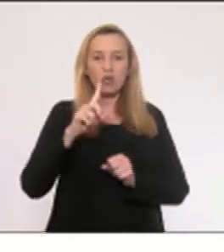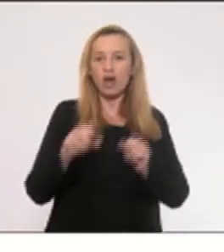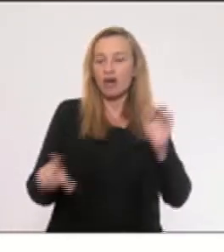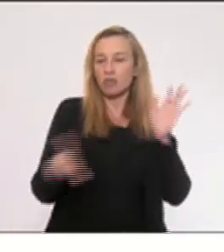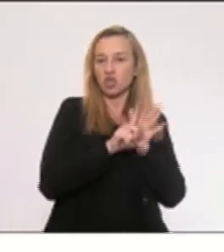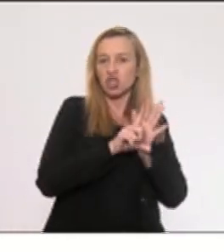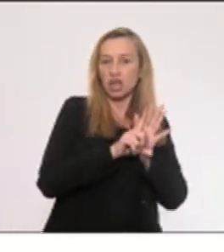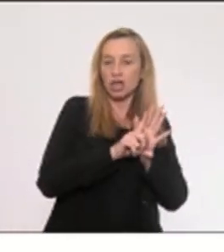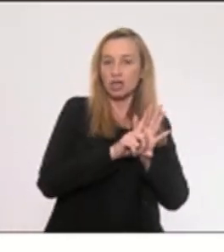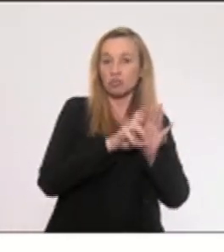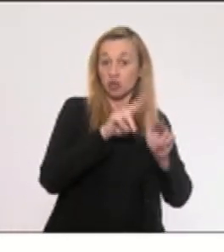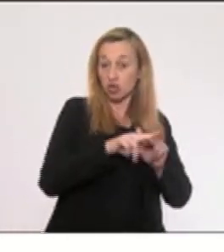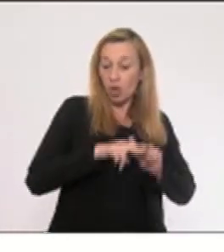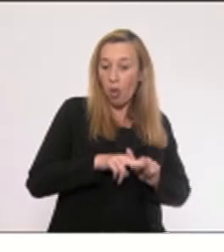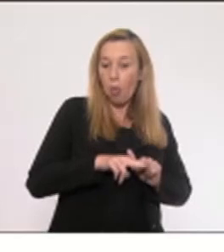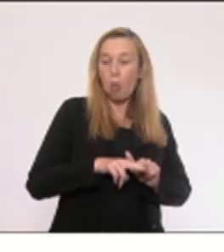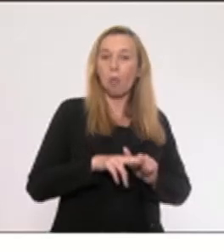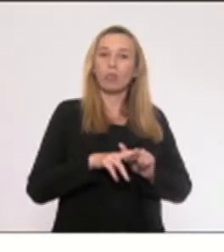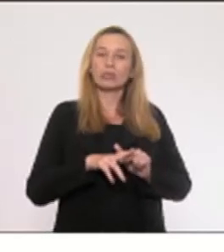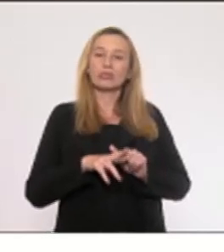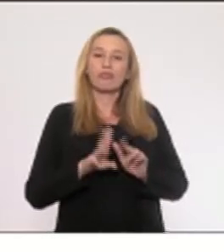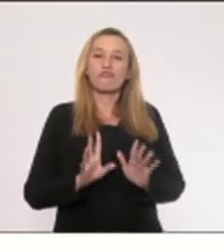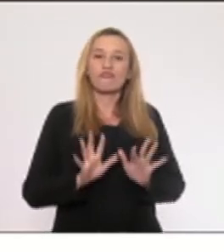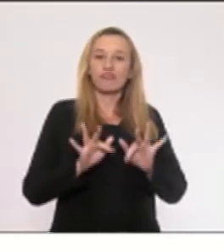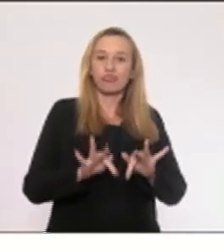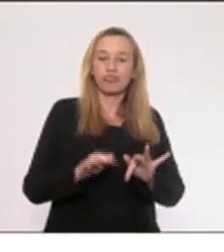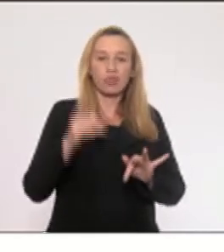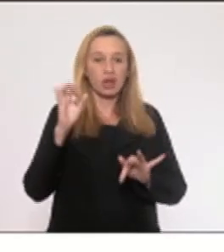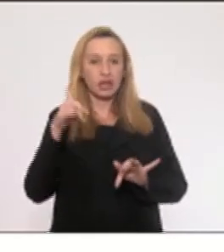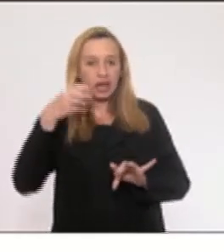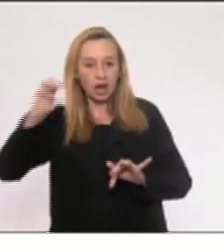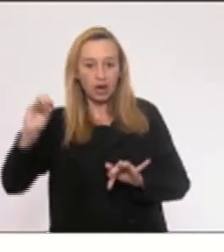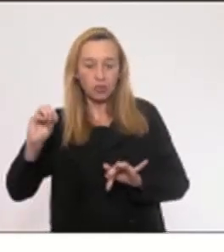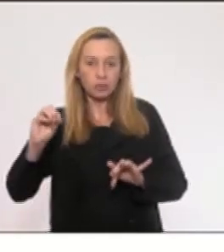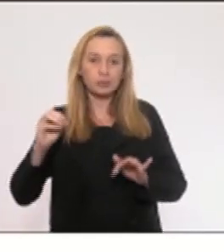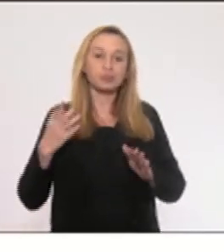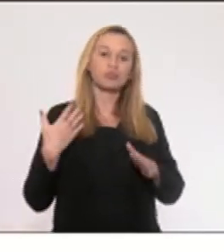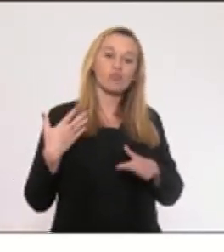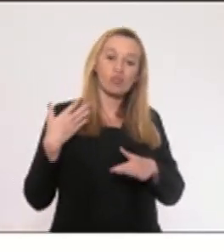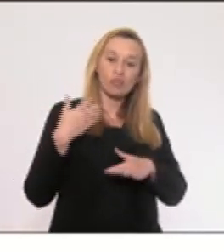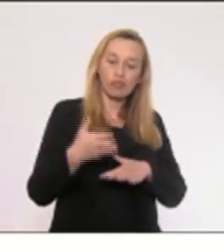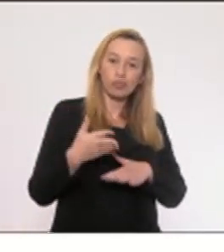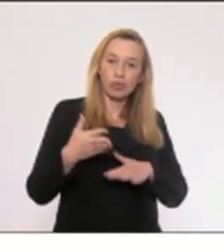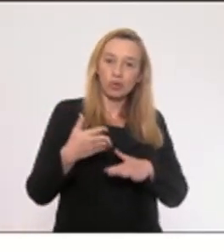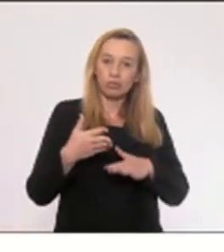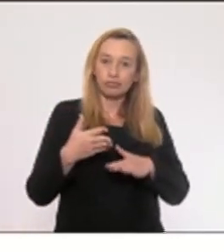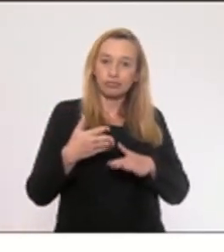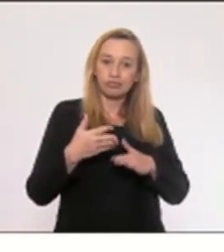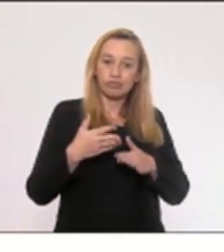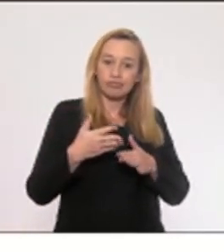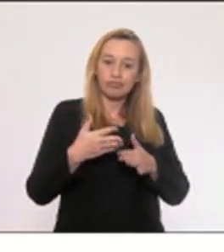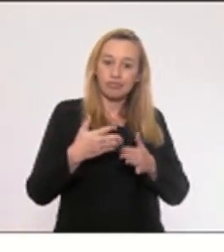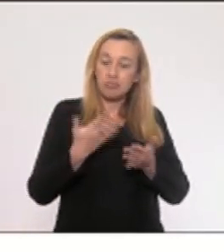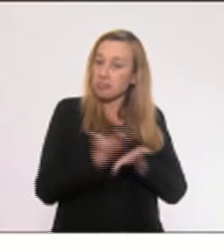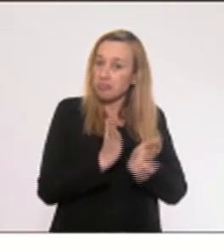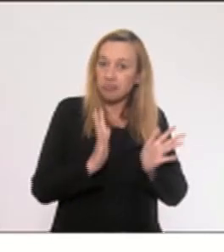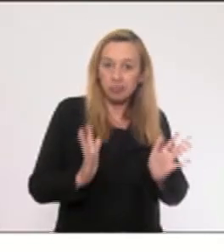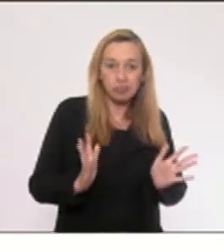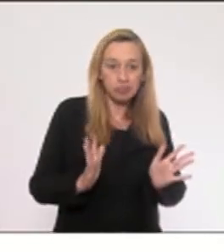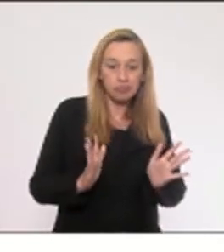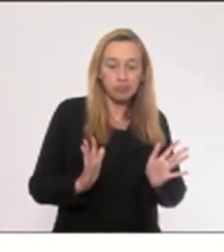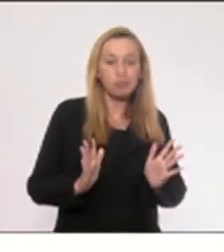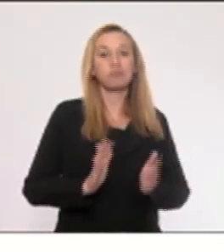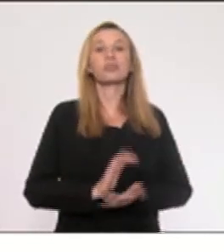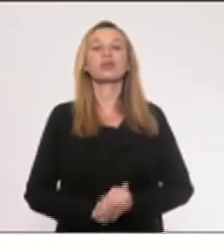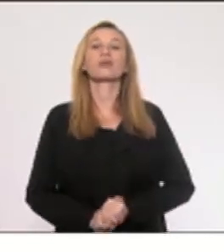o extinto, finado Canecão chegou em tamanha destruição. Ele chegou em